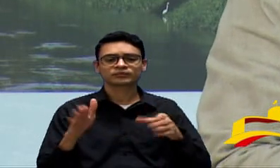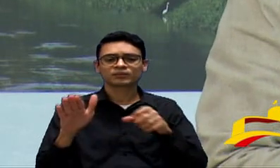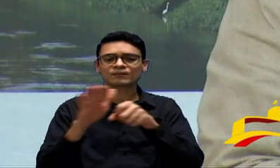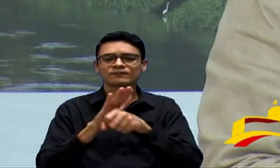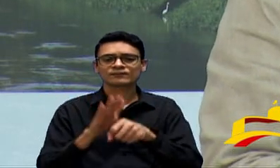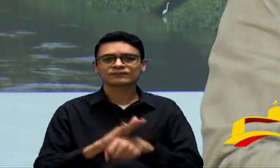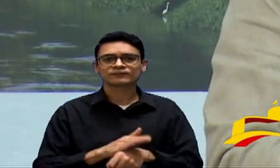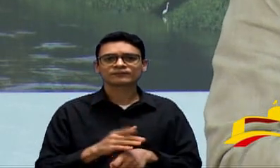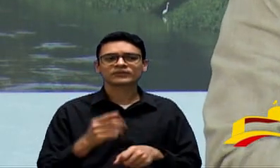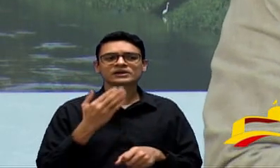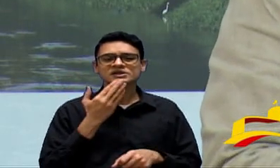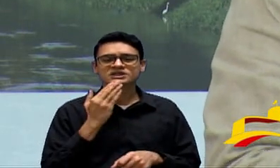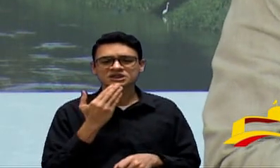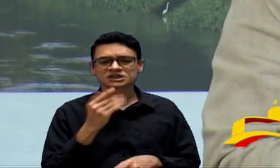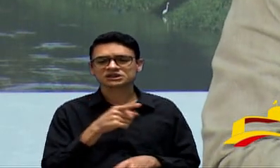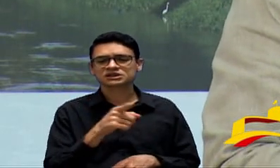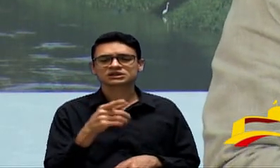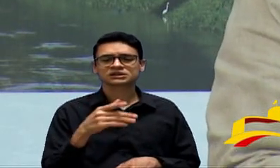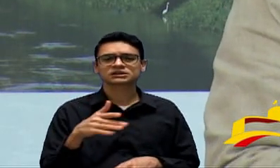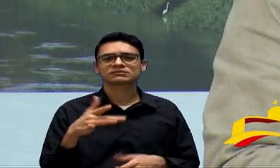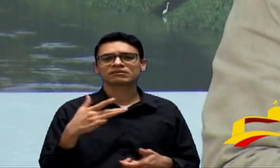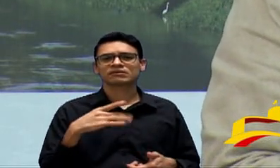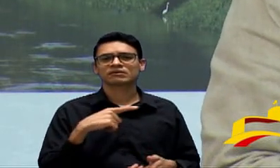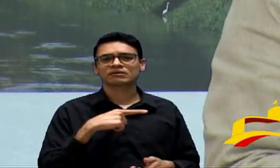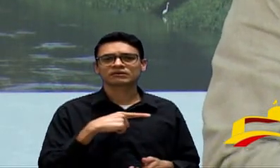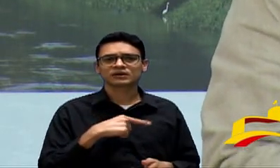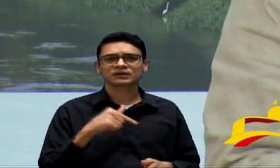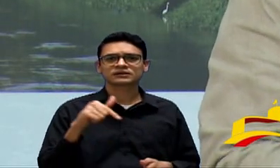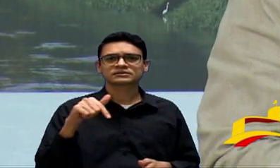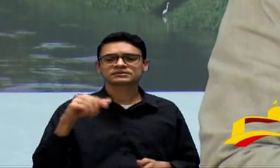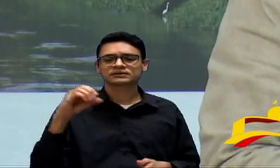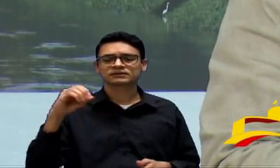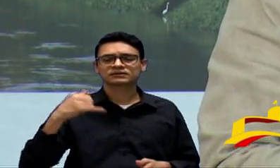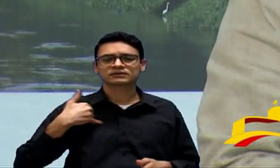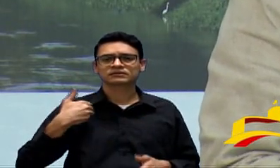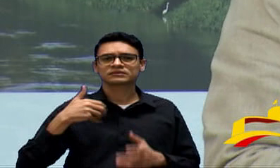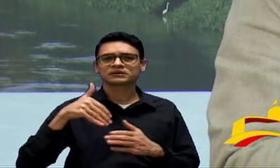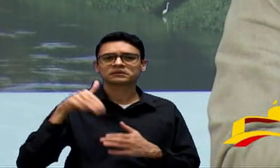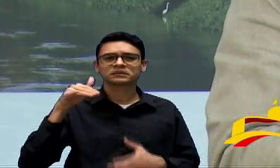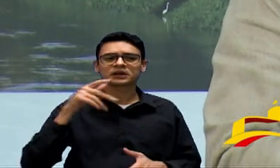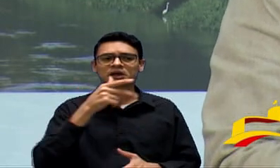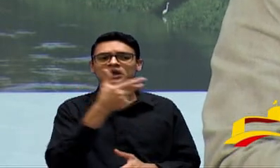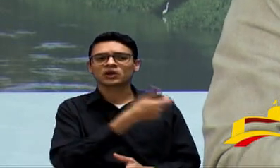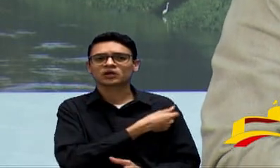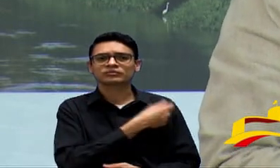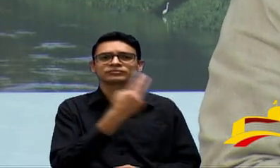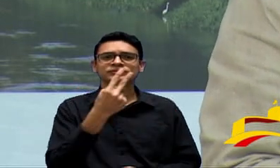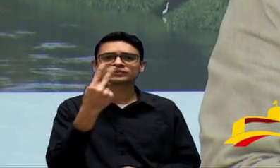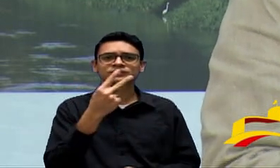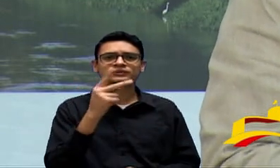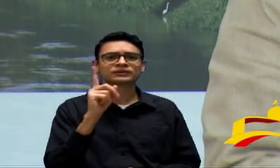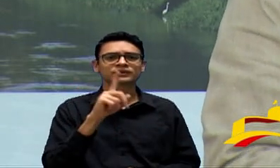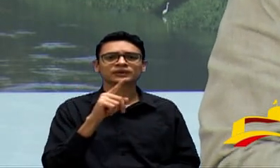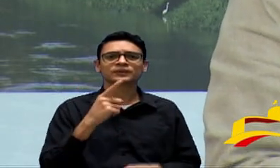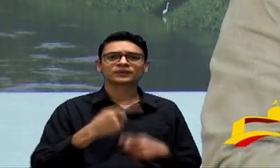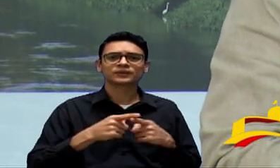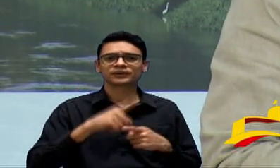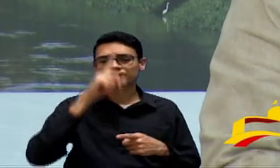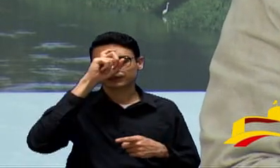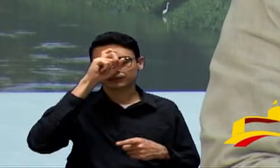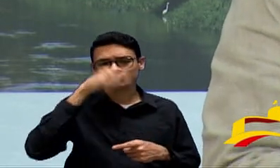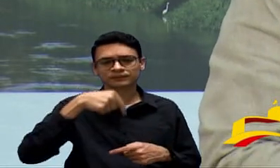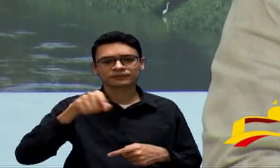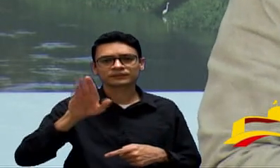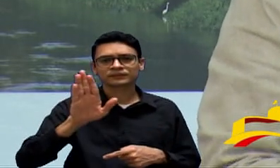visitar 3 famílias, que 3 famílias acima de 70 anos, os idosos, não tomaram a segunda vacina, porque não tem condição de ir na unidade e não foi tomar a